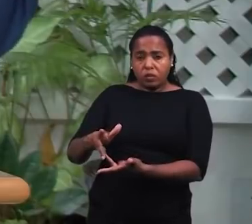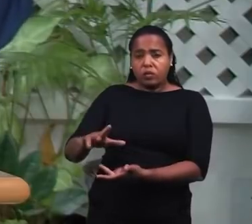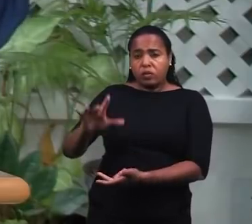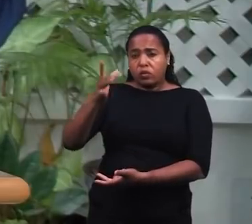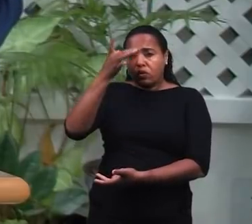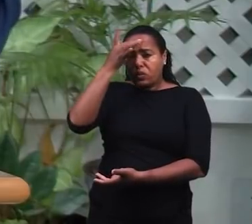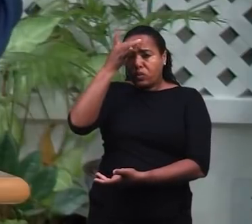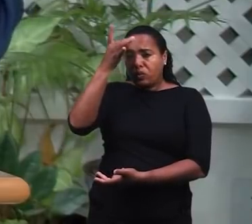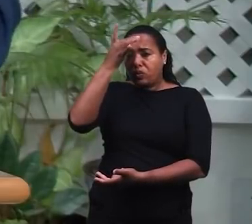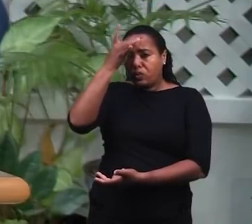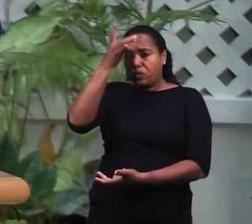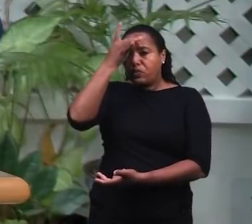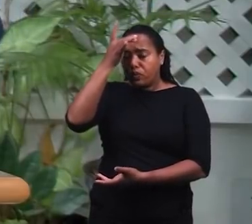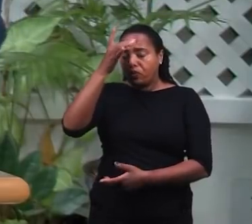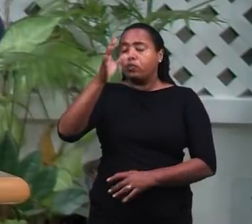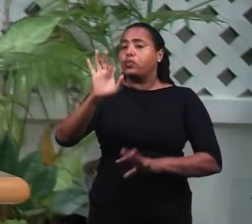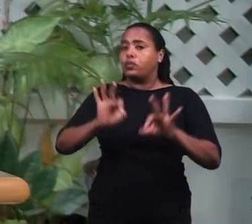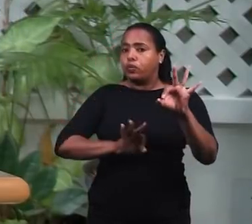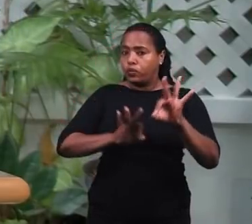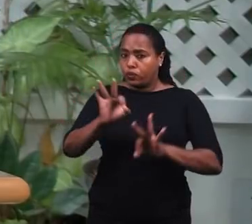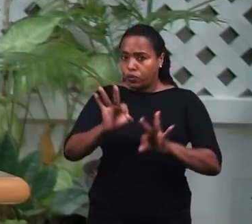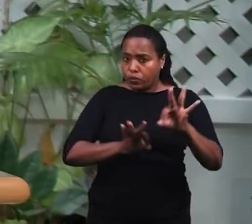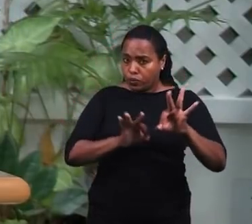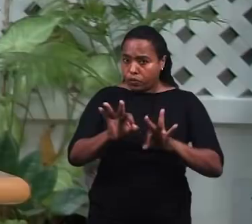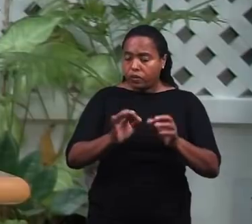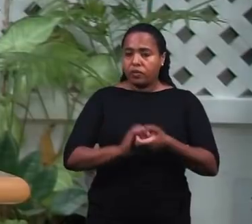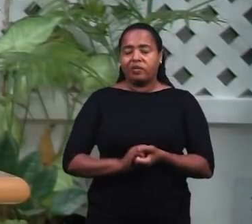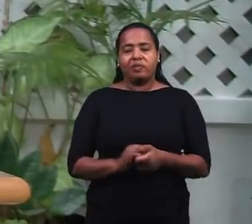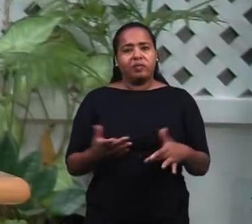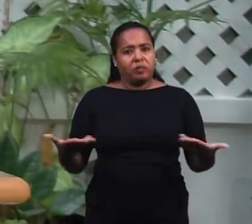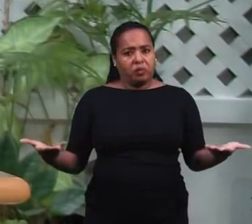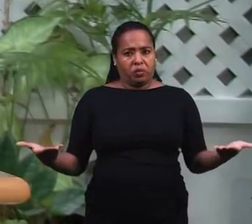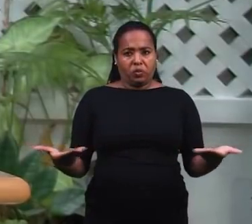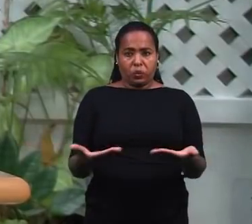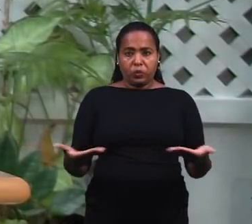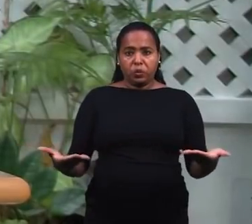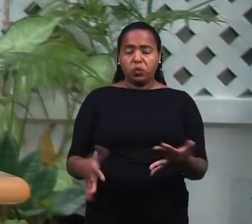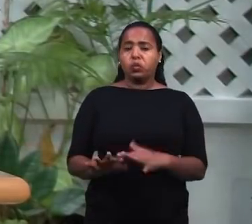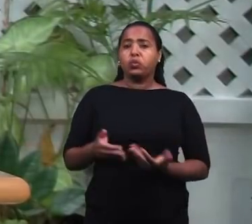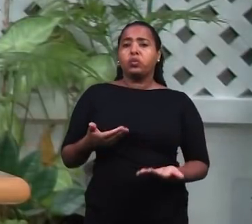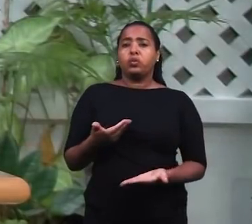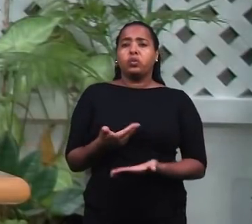sendo preparados. Hoje nós tivemos um estudo